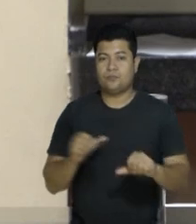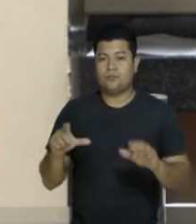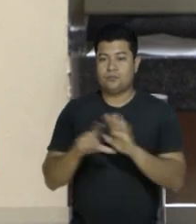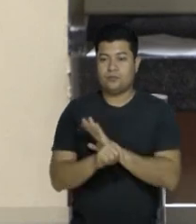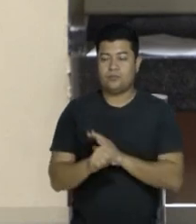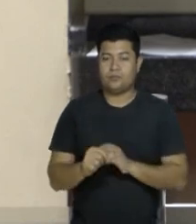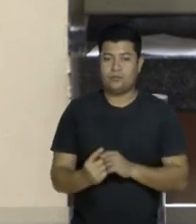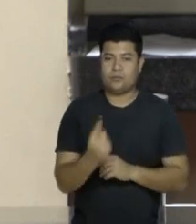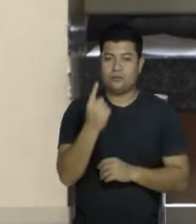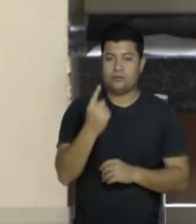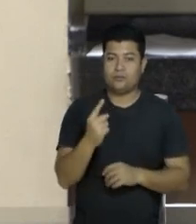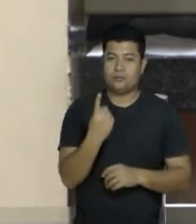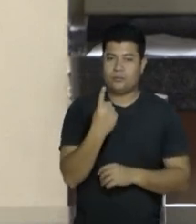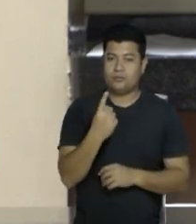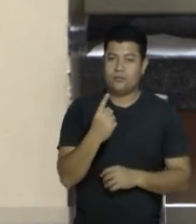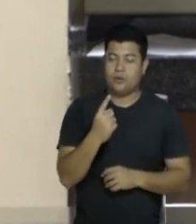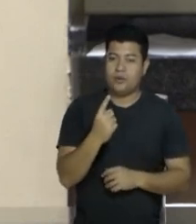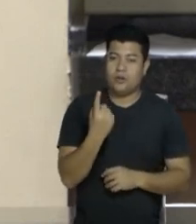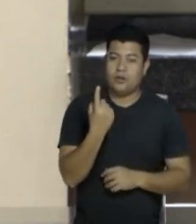lei